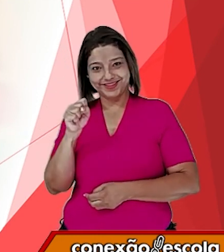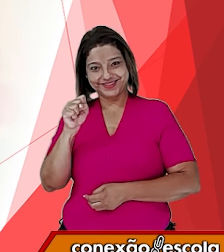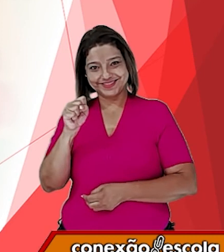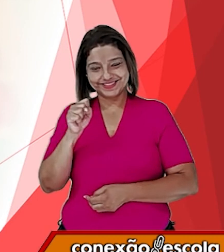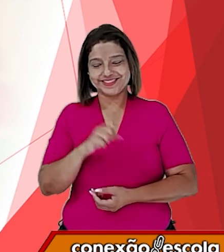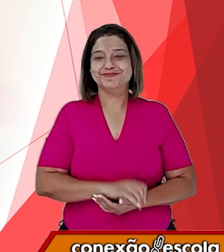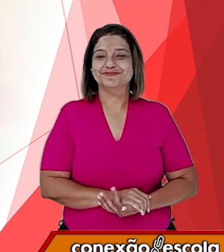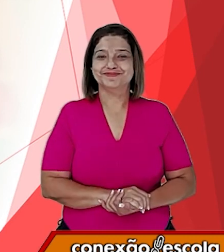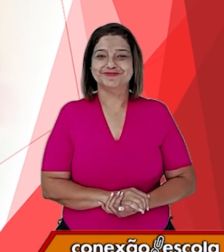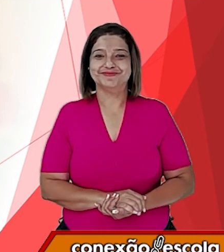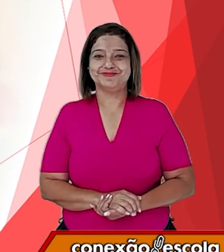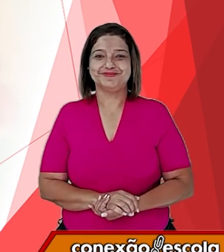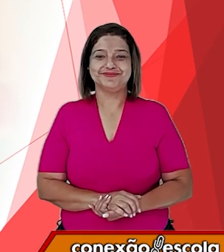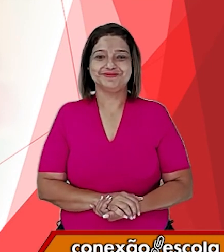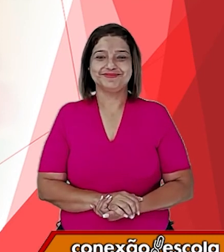GPS.